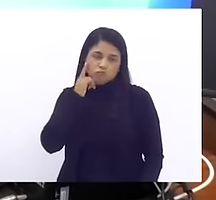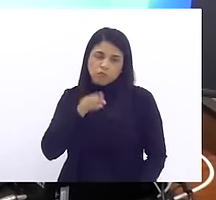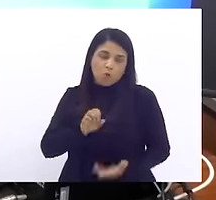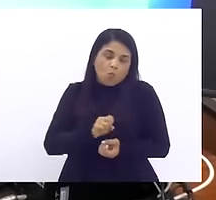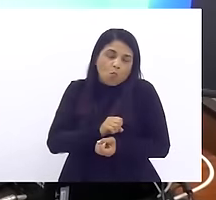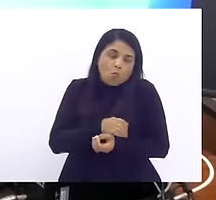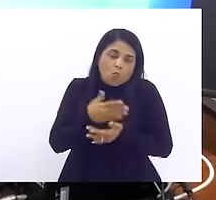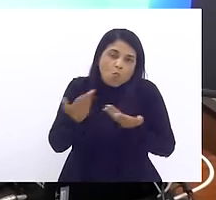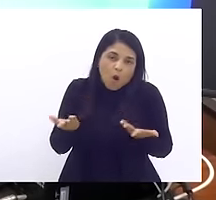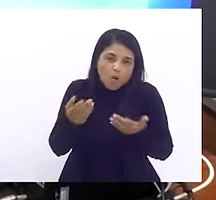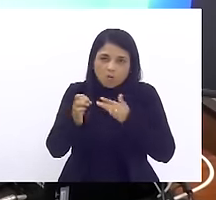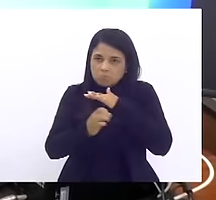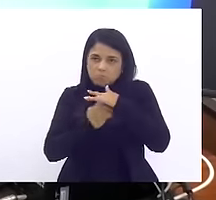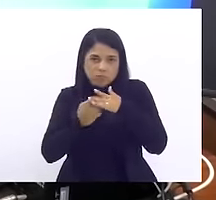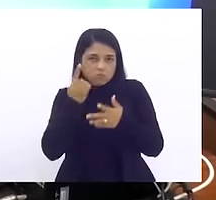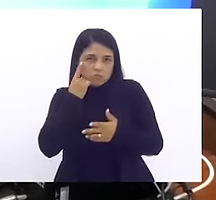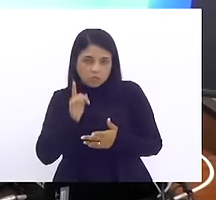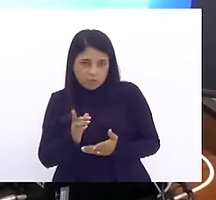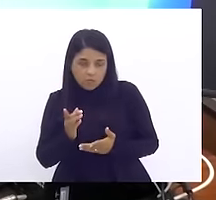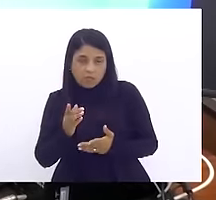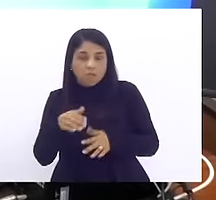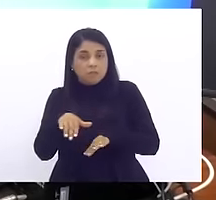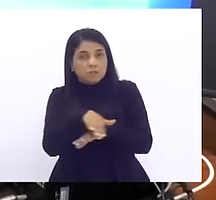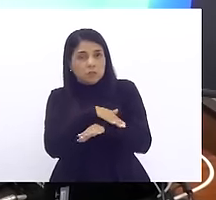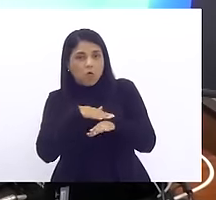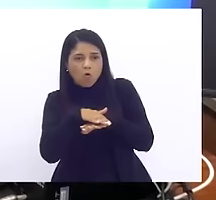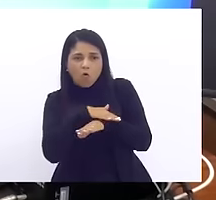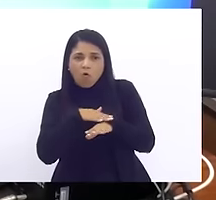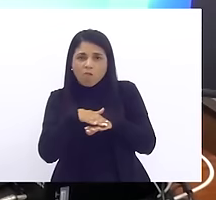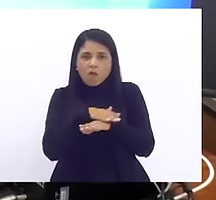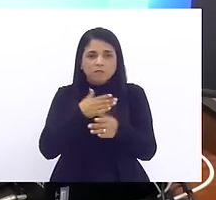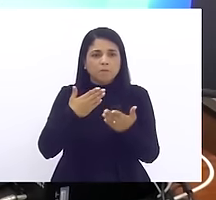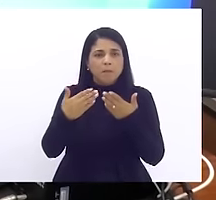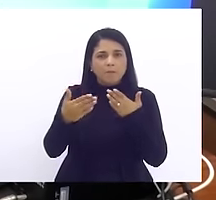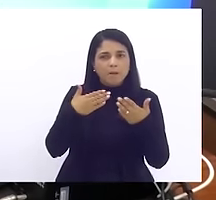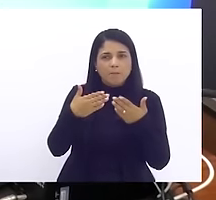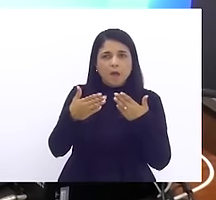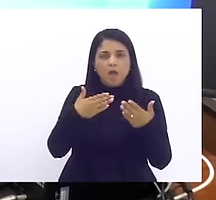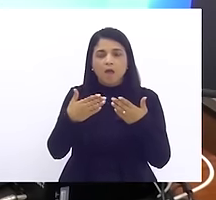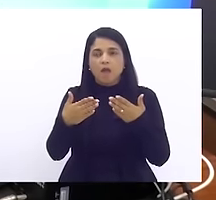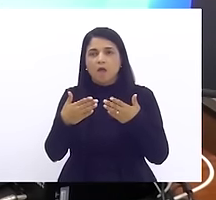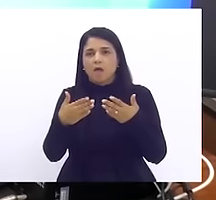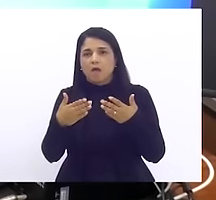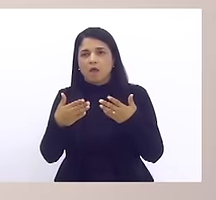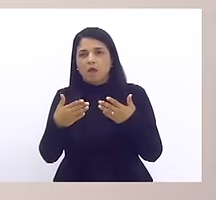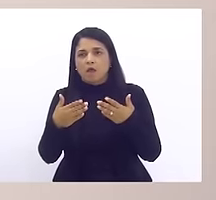quais são essas empresas mas em conversas várias sempre é mencionado